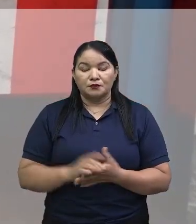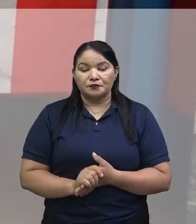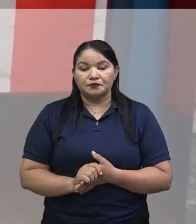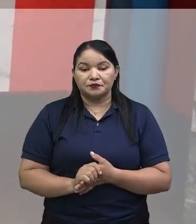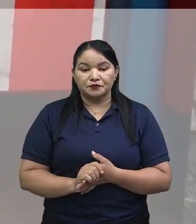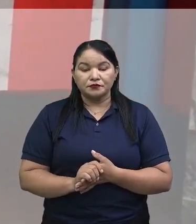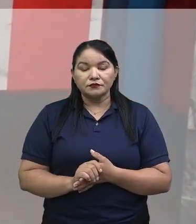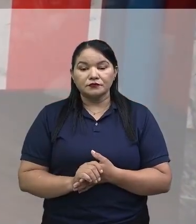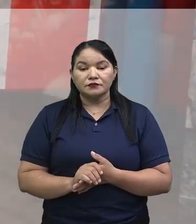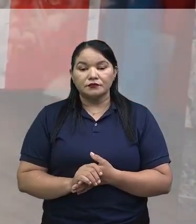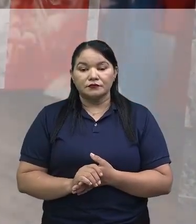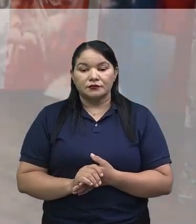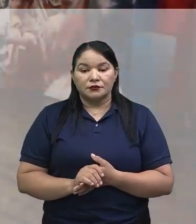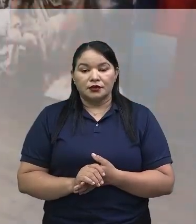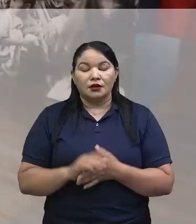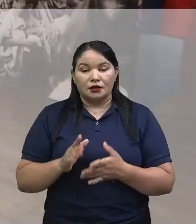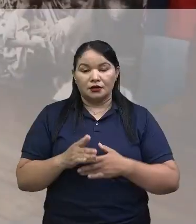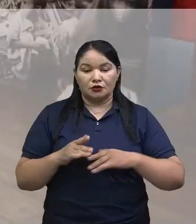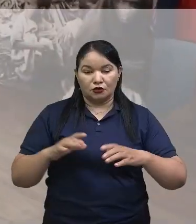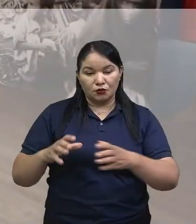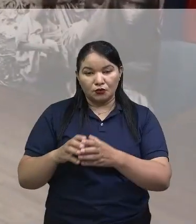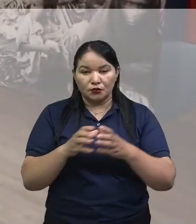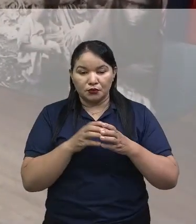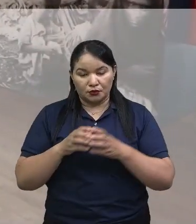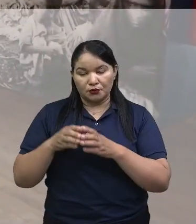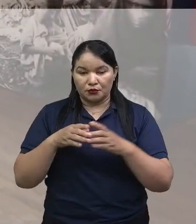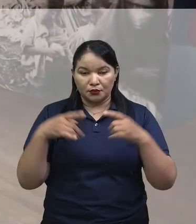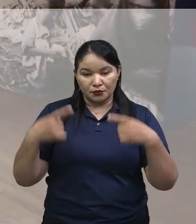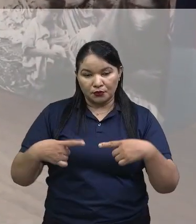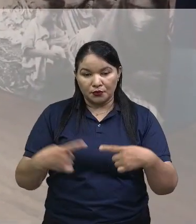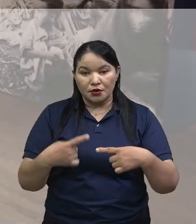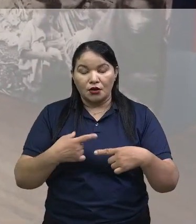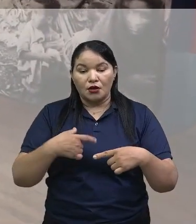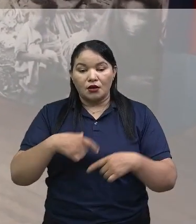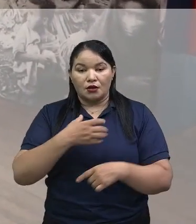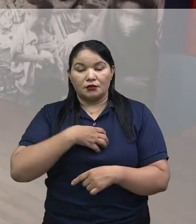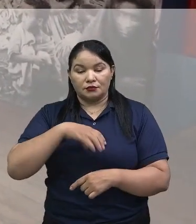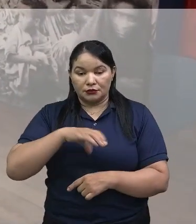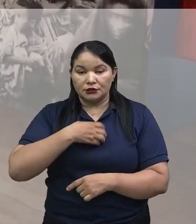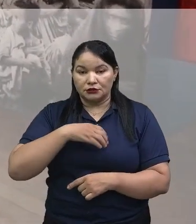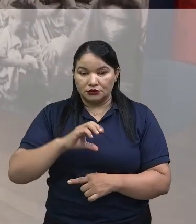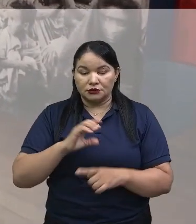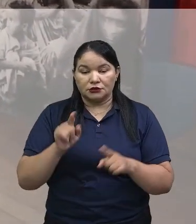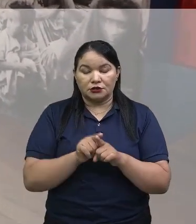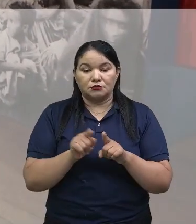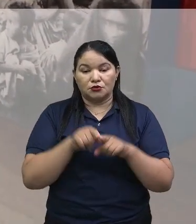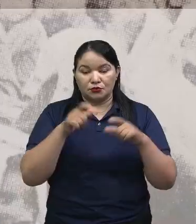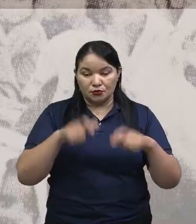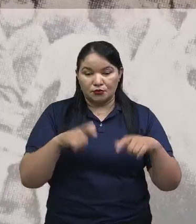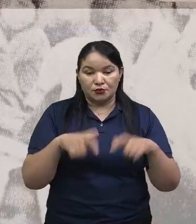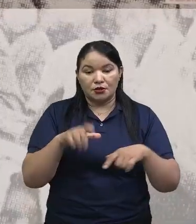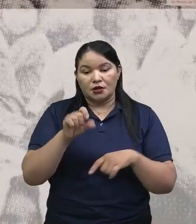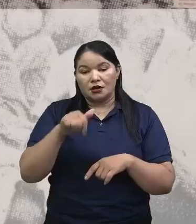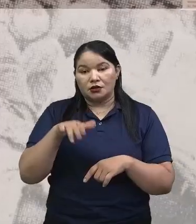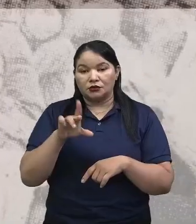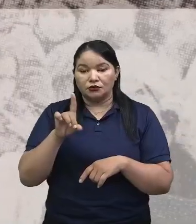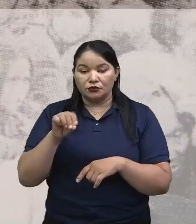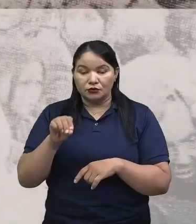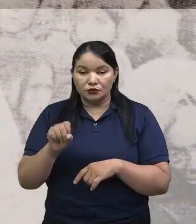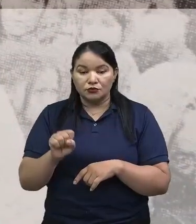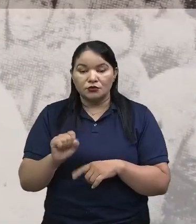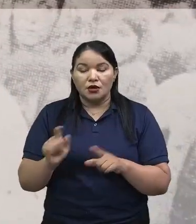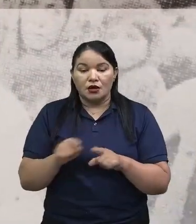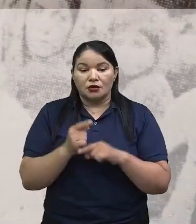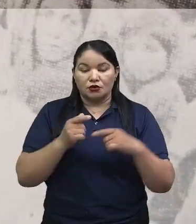da forte resistência no interior da Bahia, né, no Arraial de Canudos,